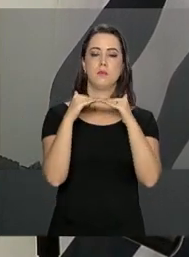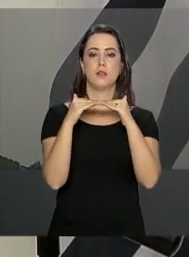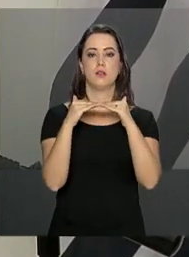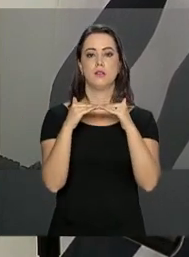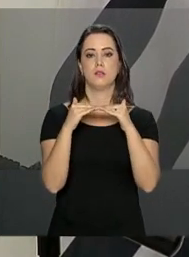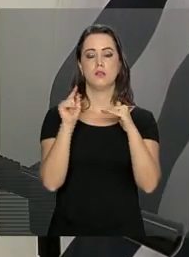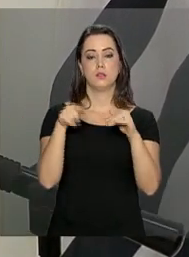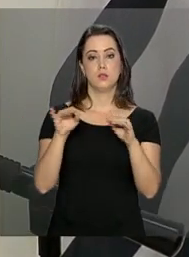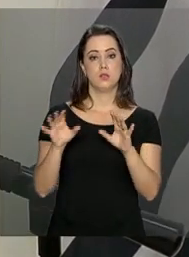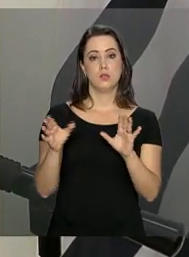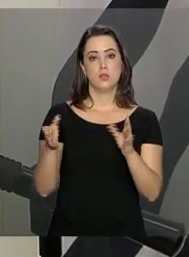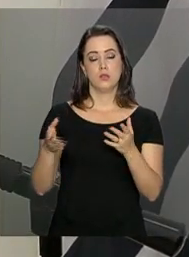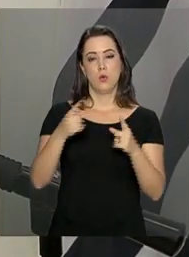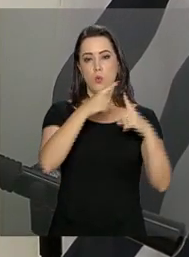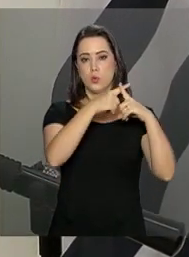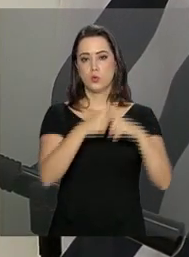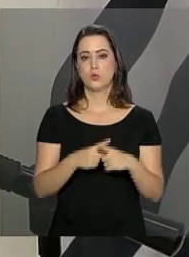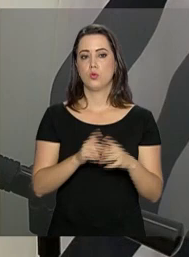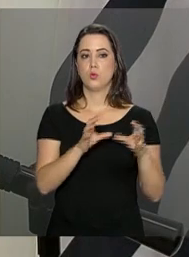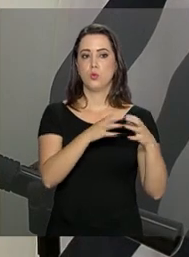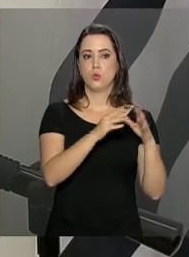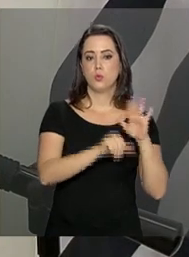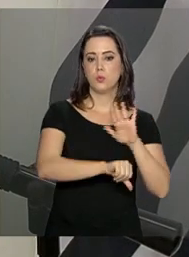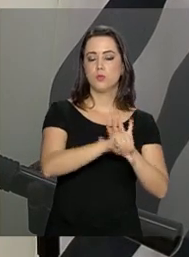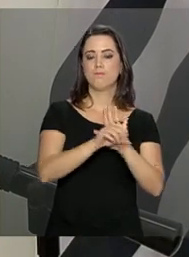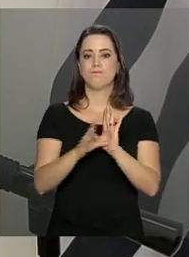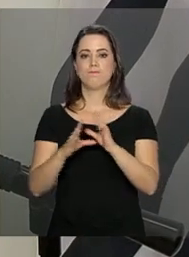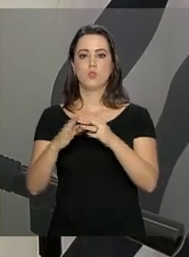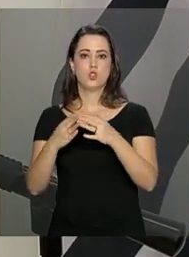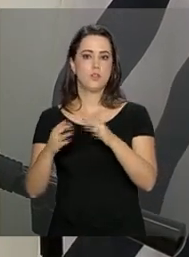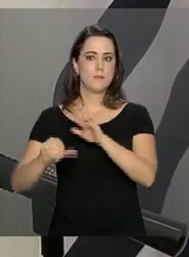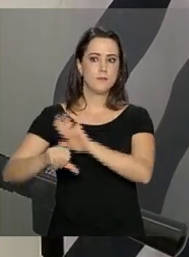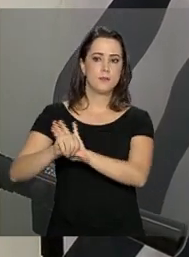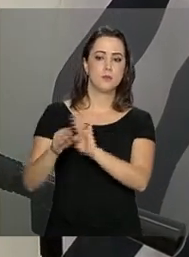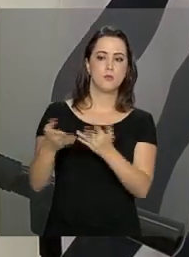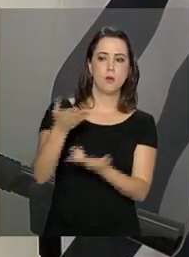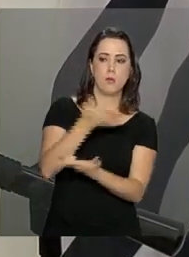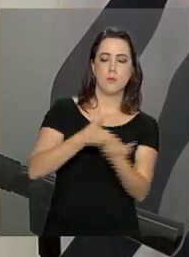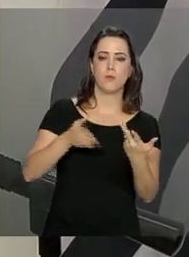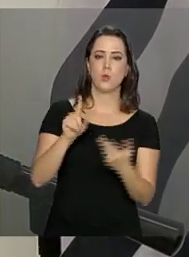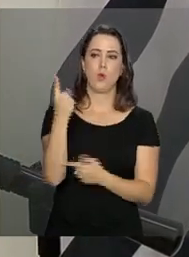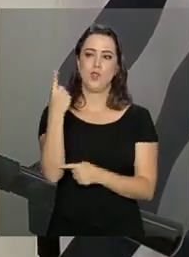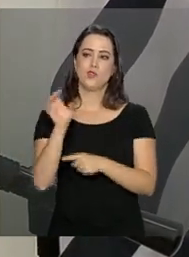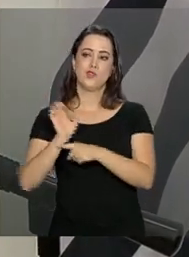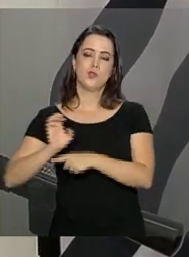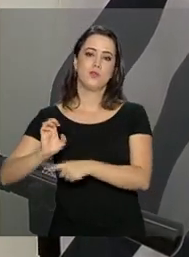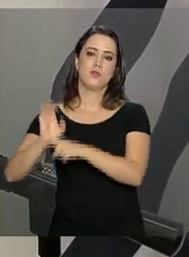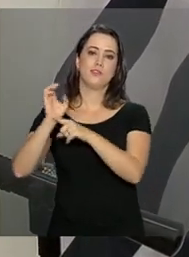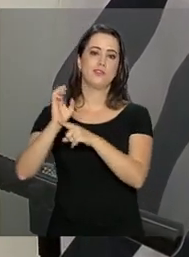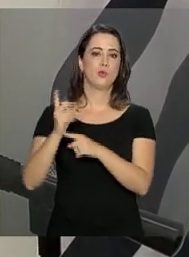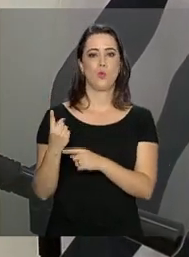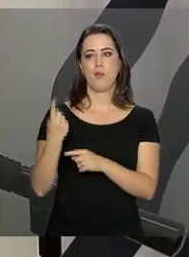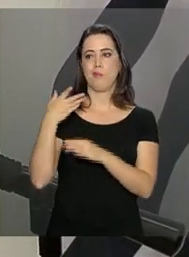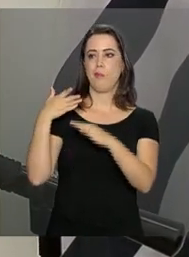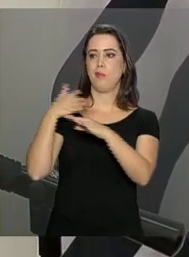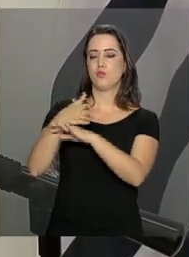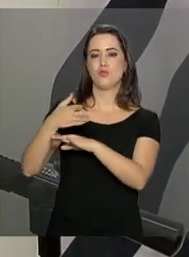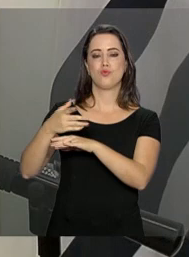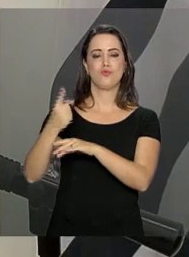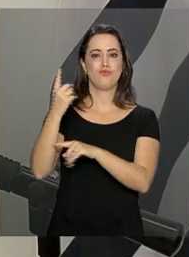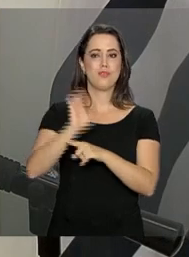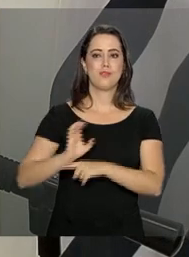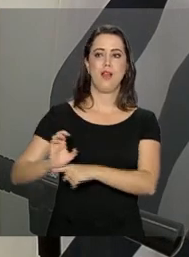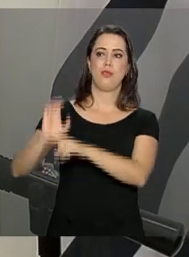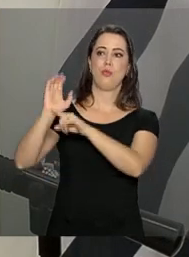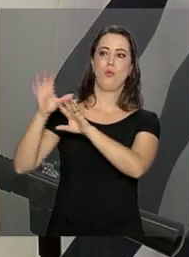menos o jogo contra o crime organizado o crime organizado não é municipal não é transe estadual é